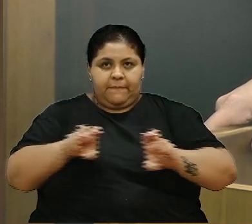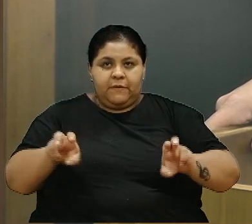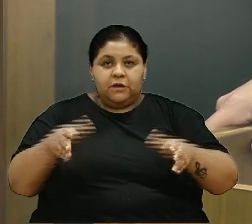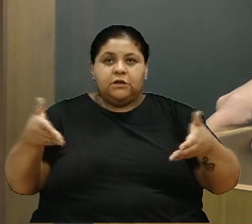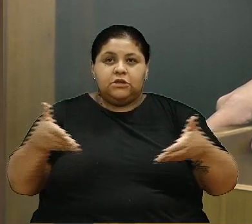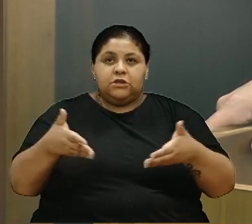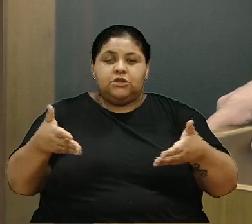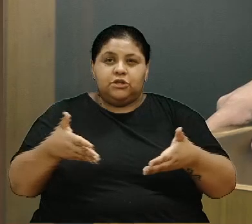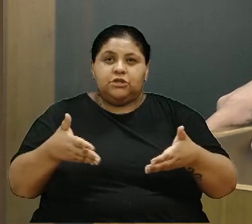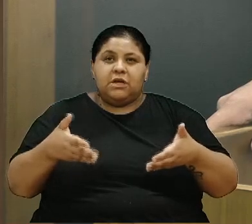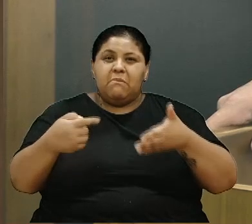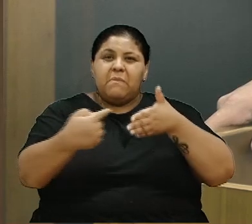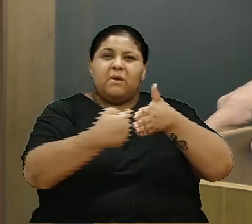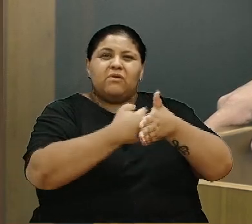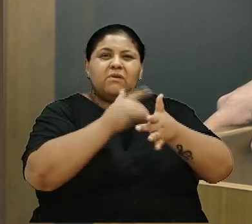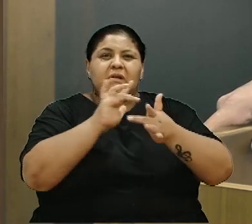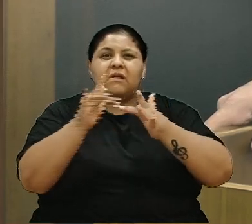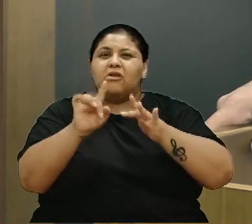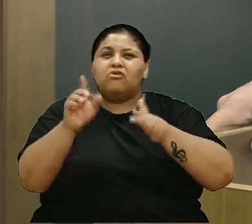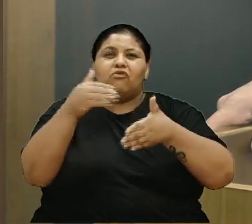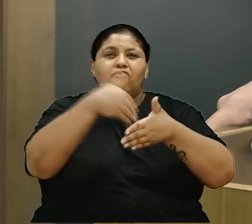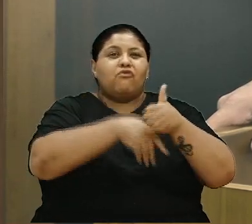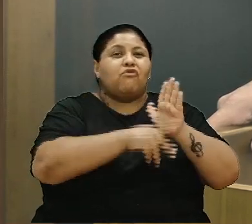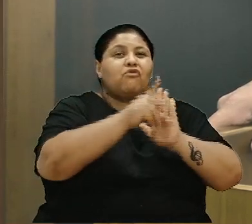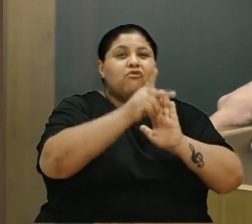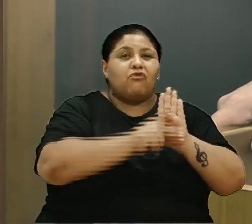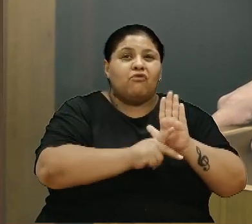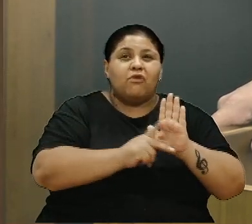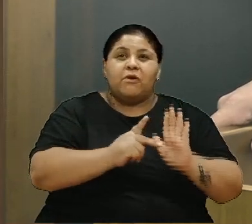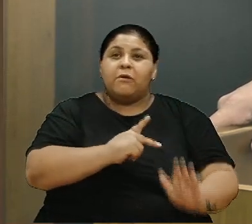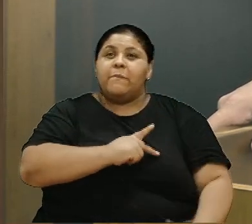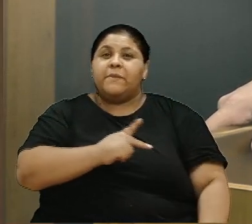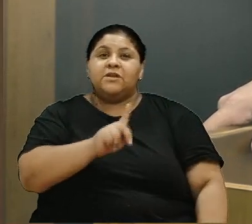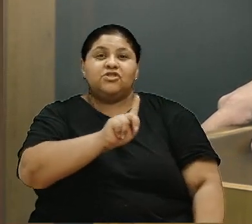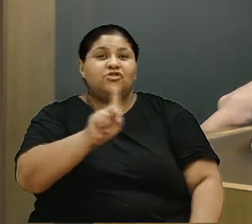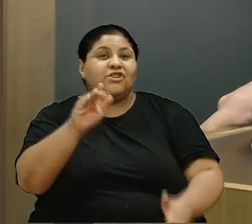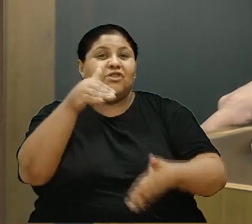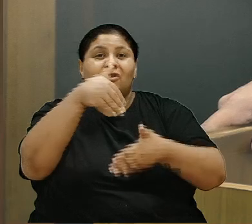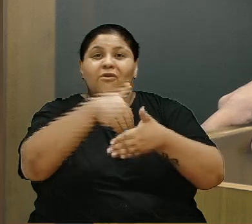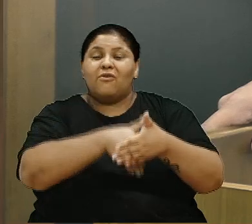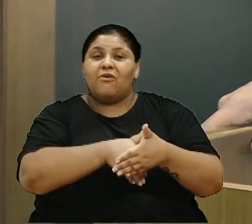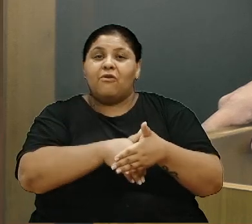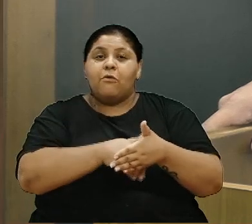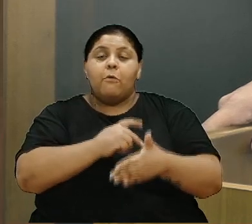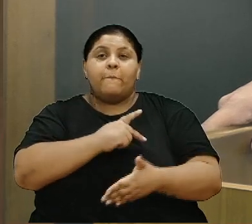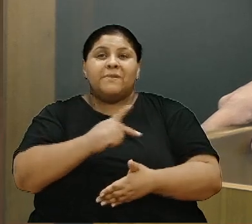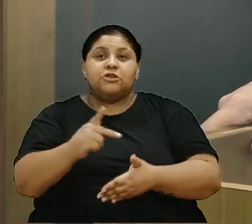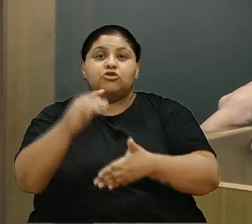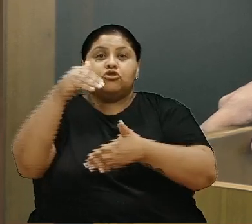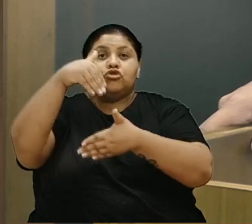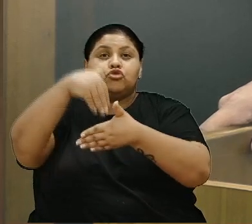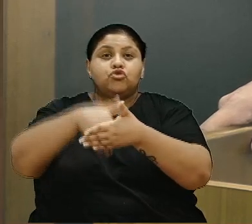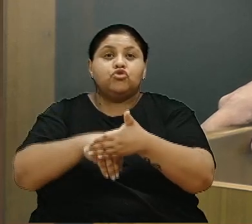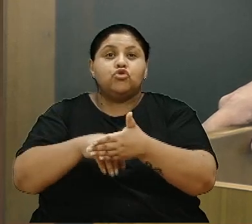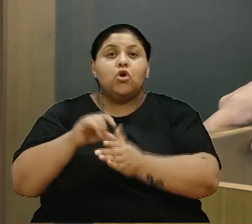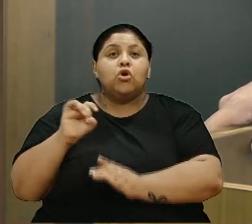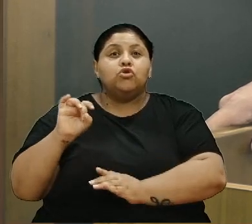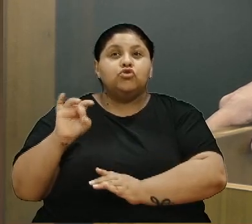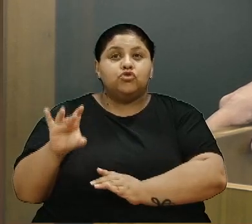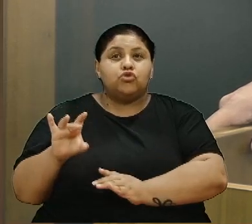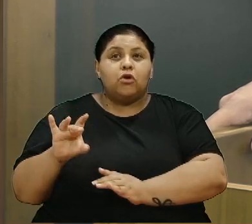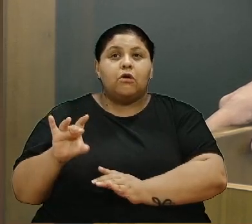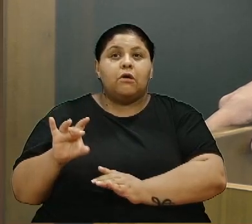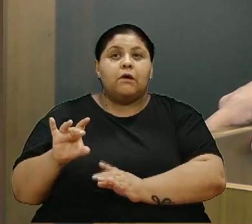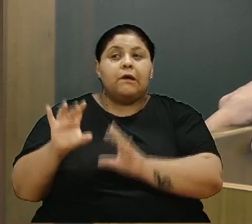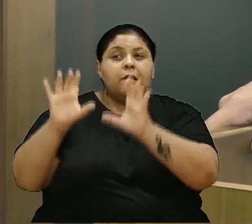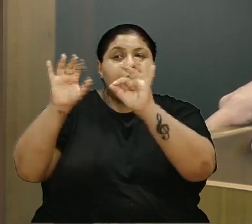sido questionado nas minhas redes, mas tu não vota nos projetos? Então, o presidente não vota. O presidente vota apenas em questões